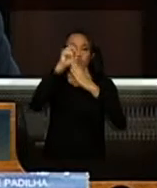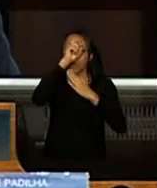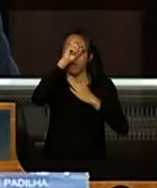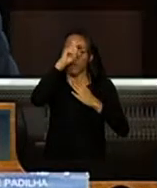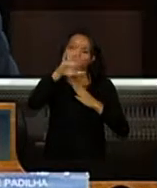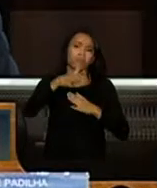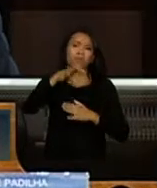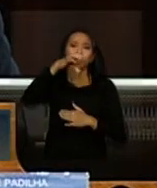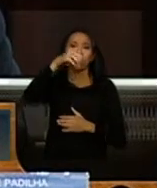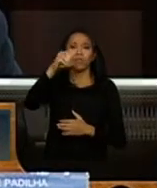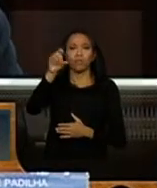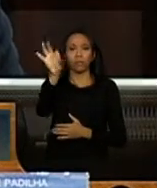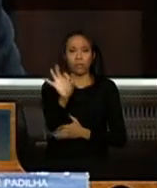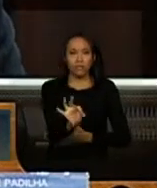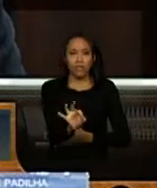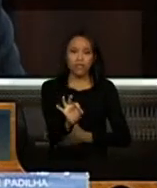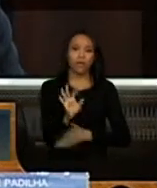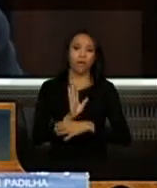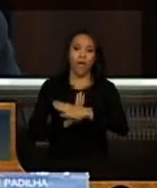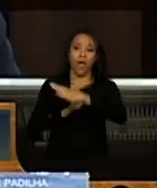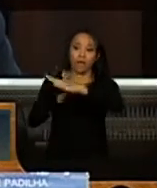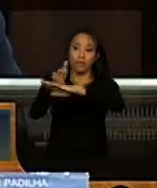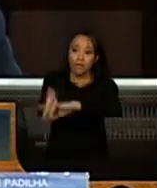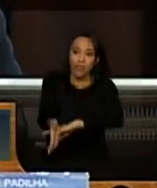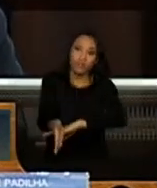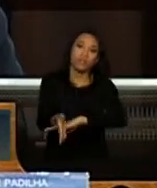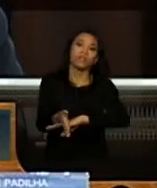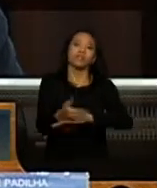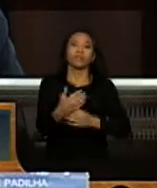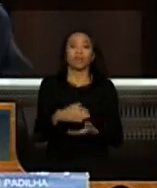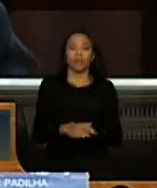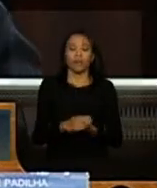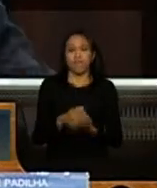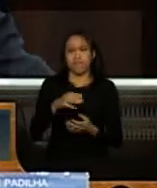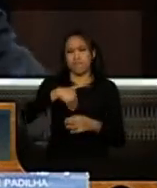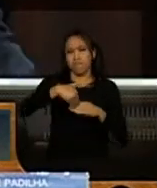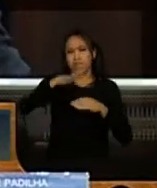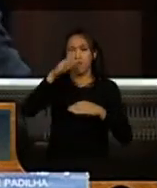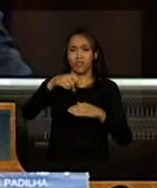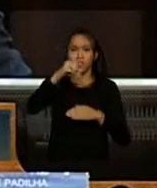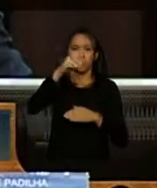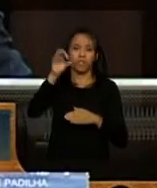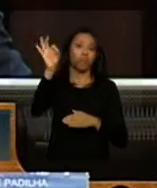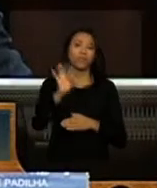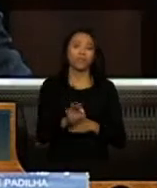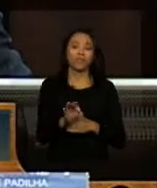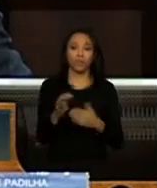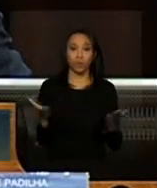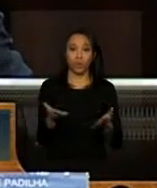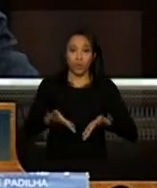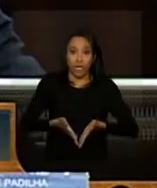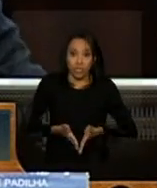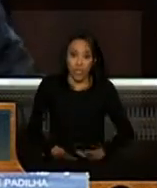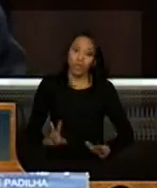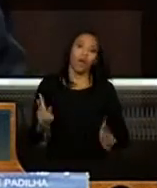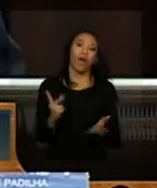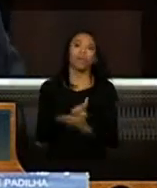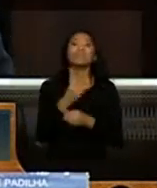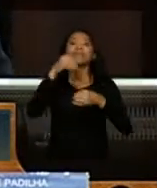90% de acesso ao parto hospitalar. Mais de 90% dos nossos nascimentos hoje acontecem dentro de